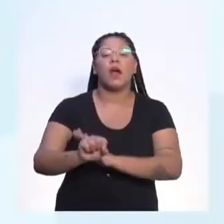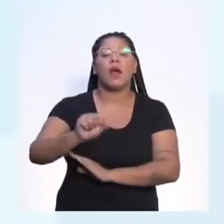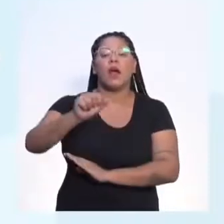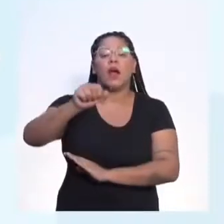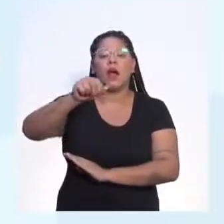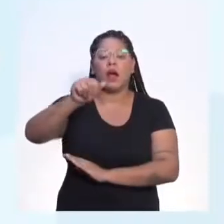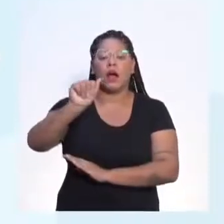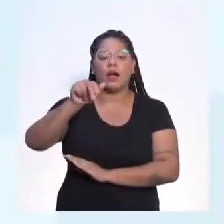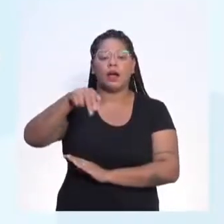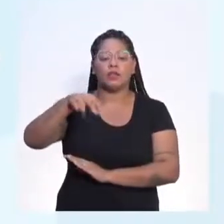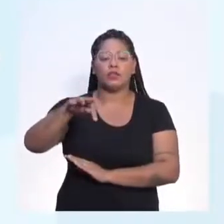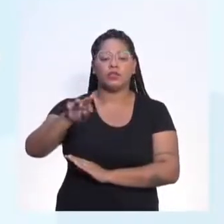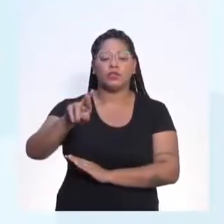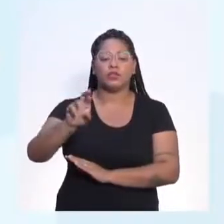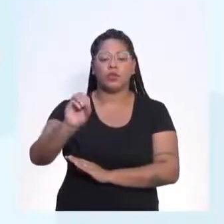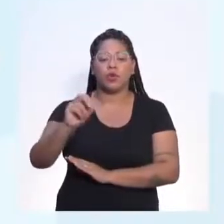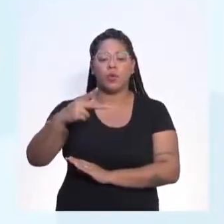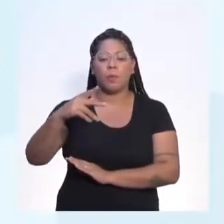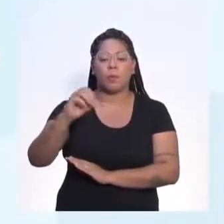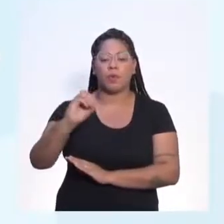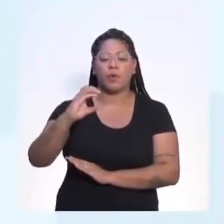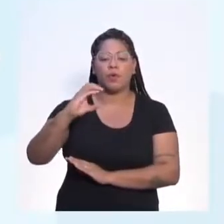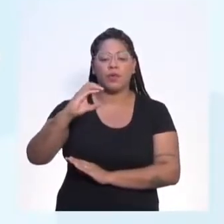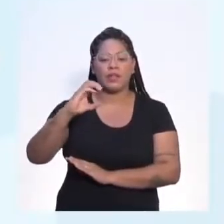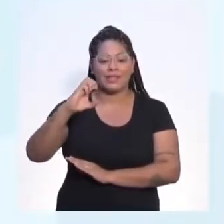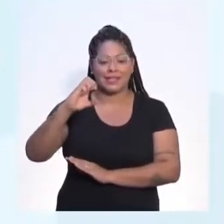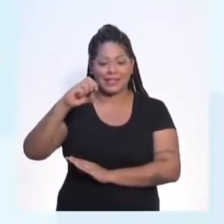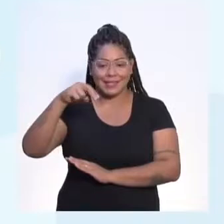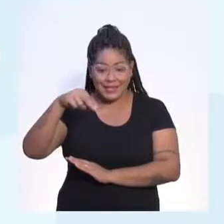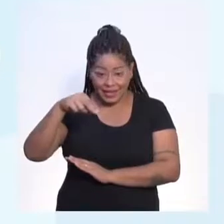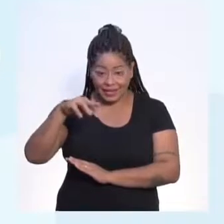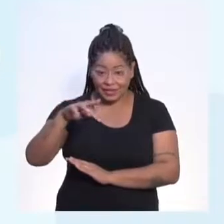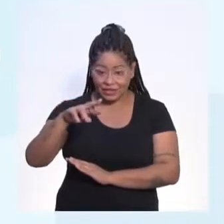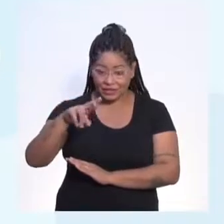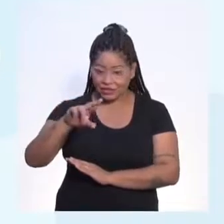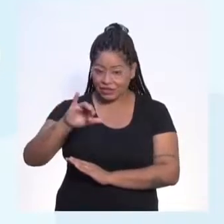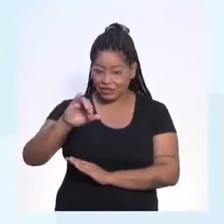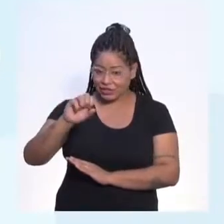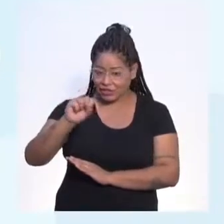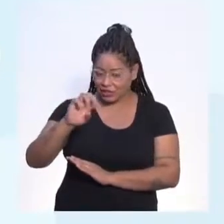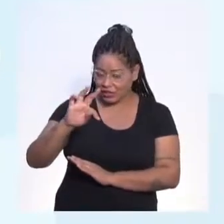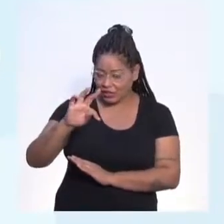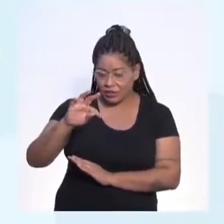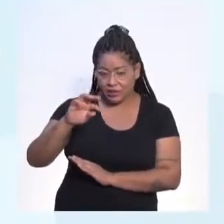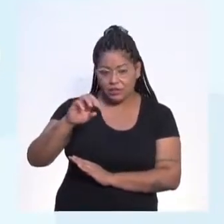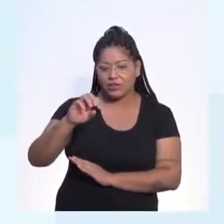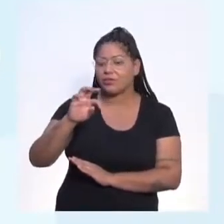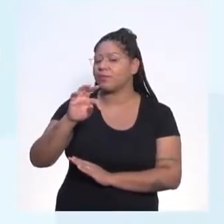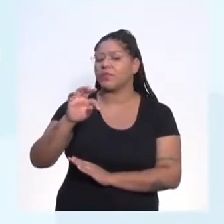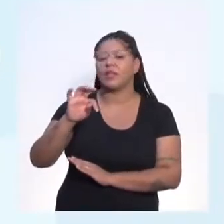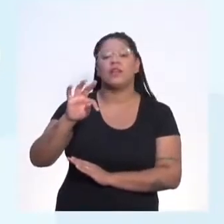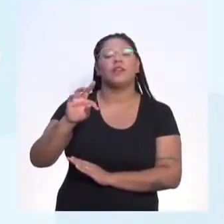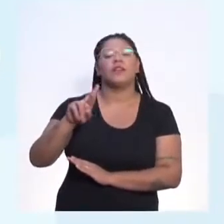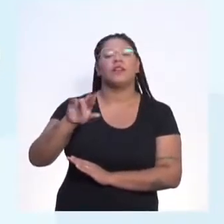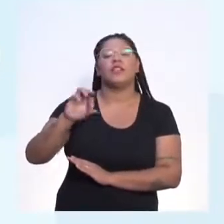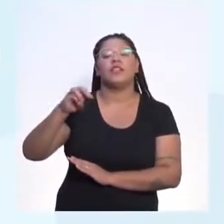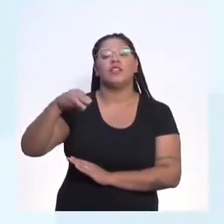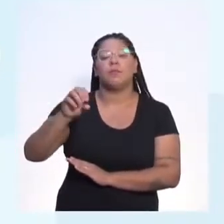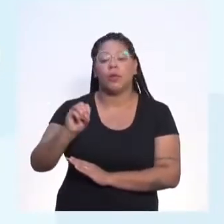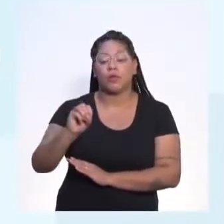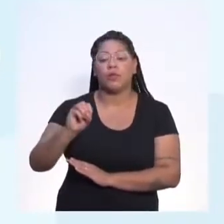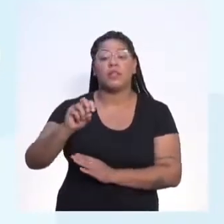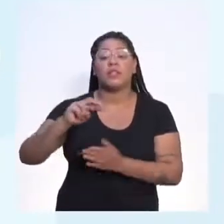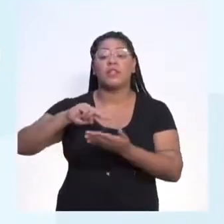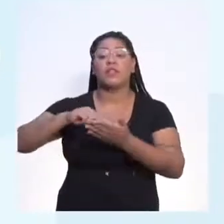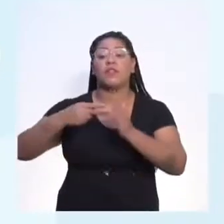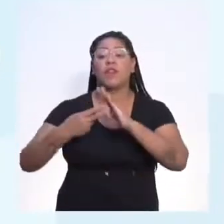antropocentrismo. Antropocentrismo é o homem como centro, como medida de todas as coisas. Então, quando vocês verem